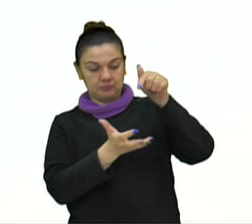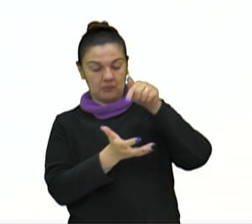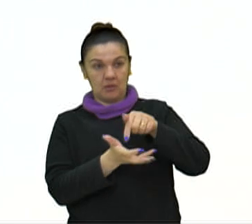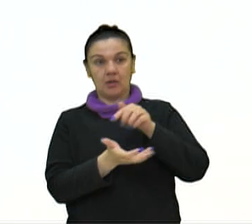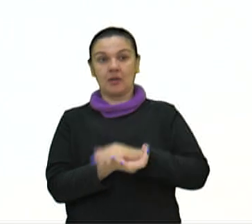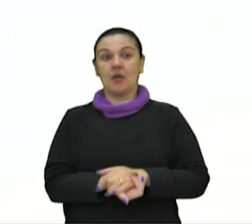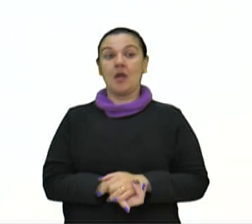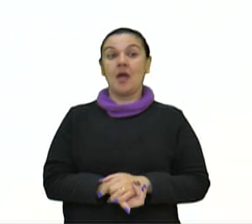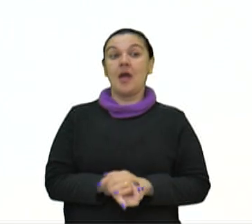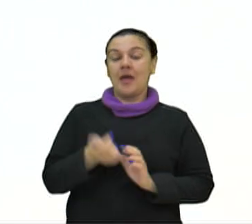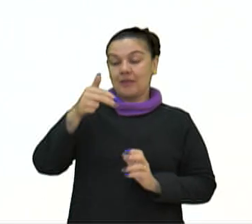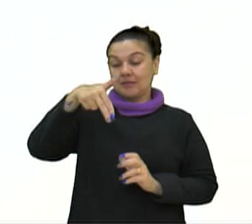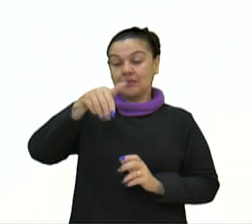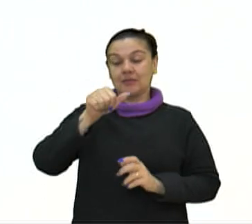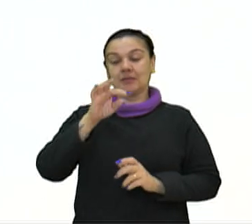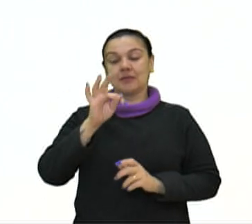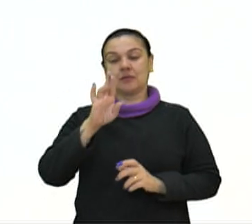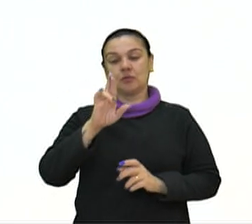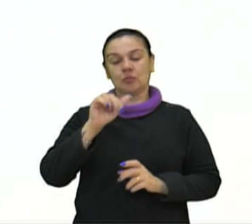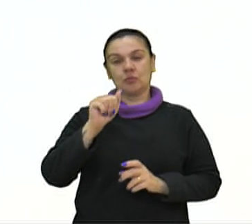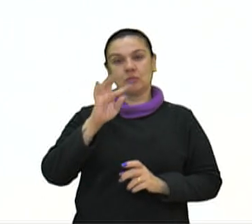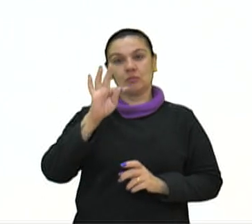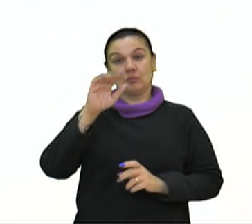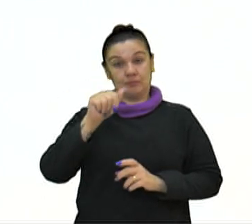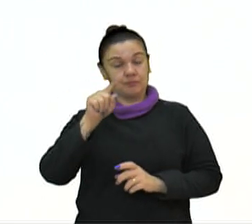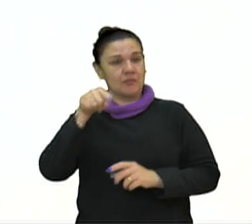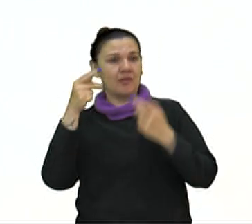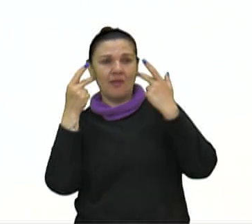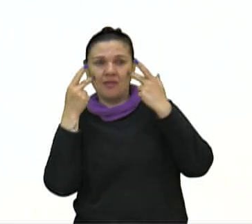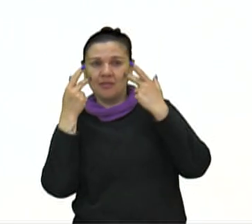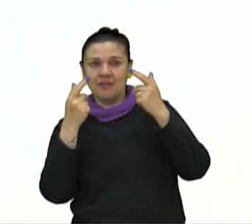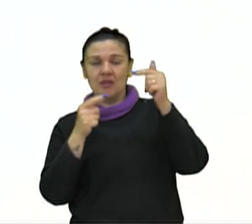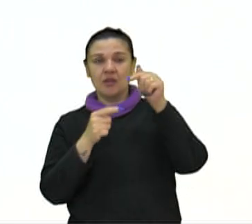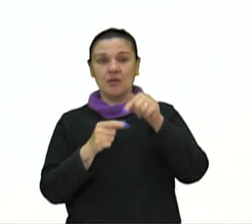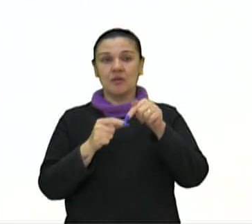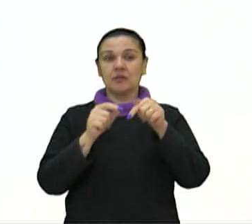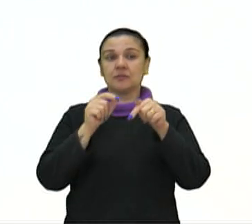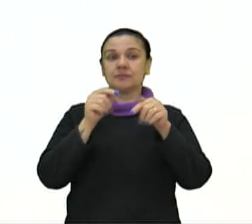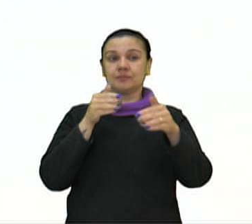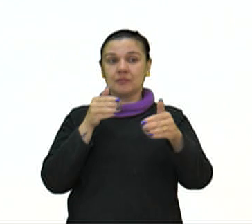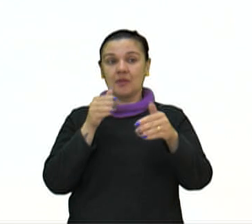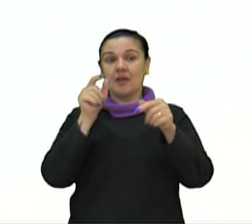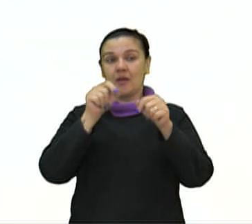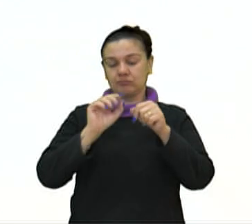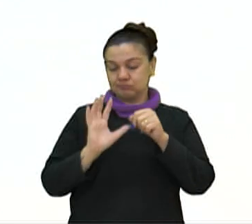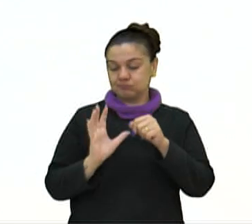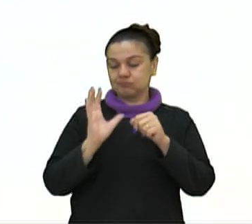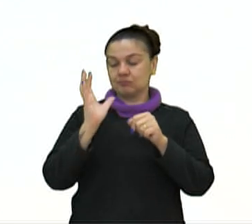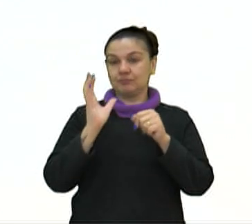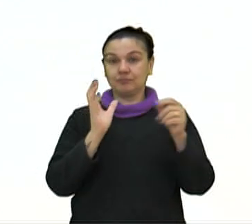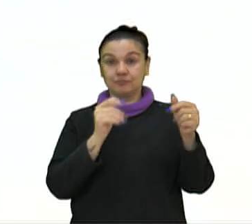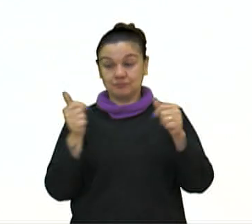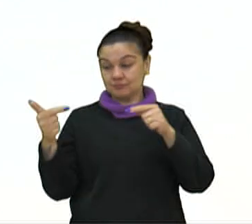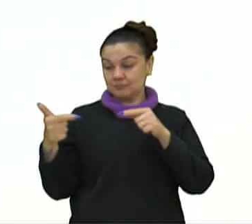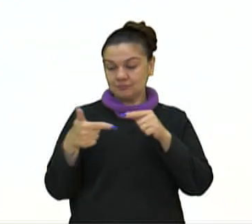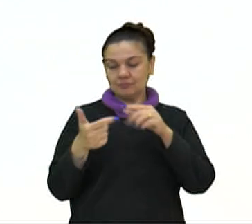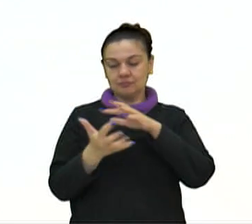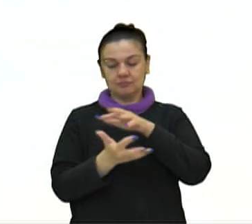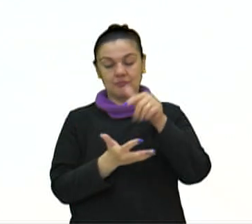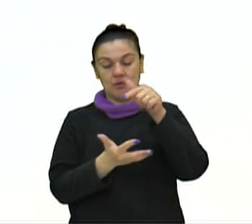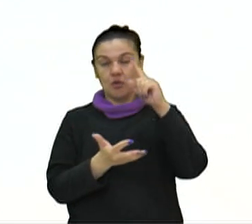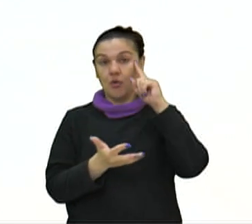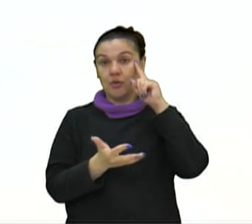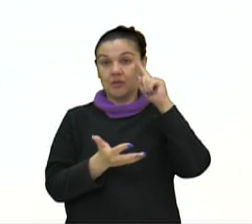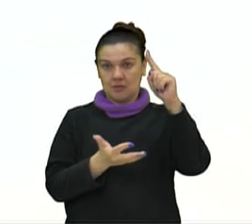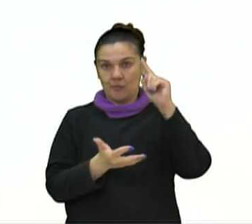natura naturata, a natureza naturada, efeito da natureza naturante, ou Deus